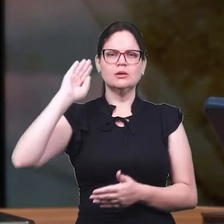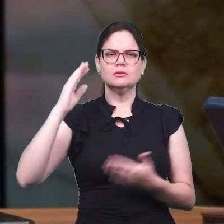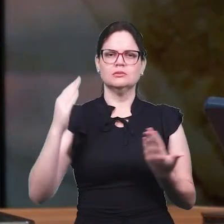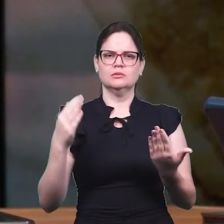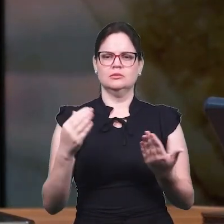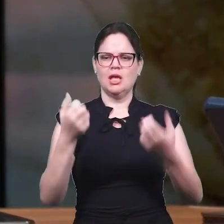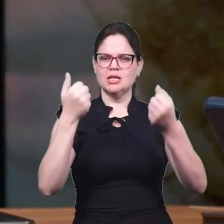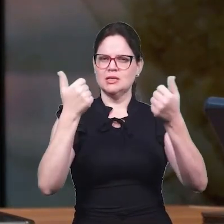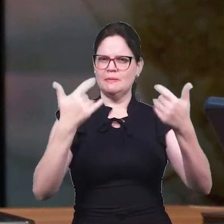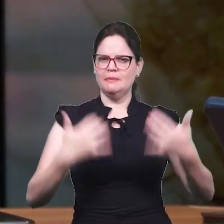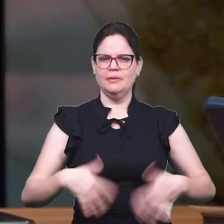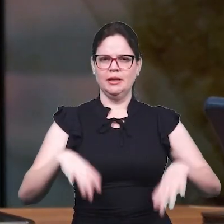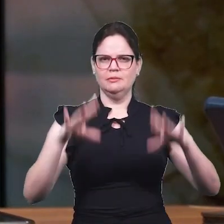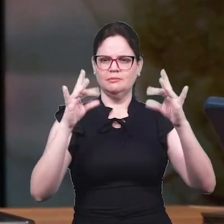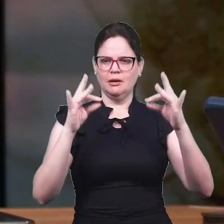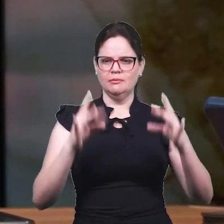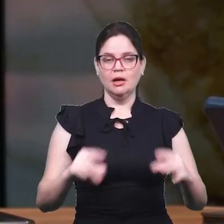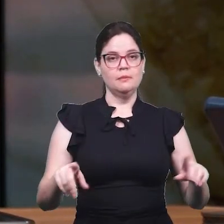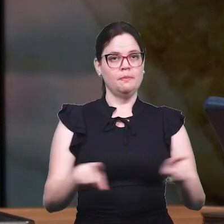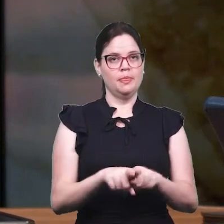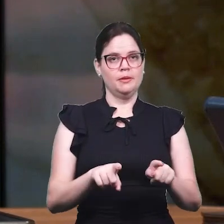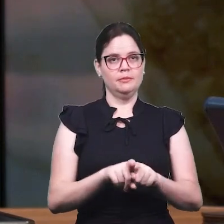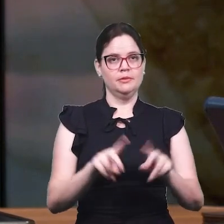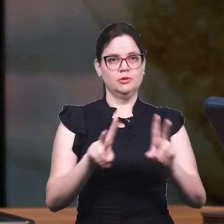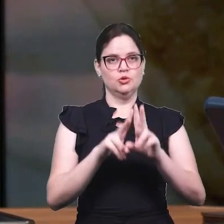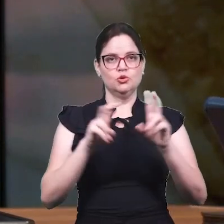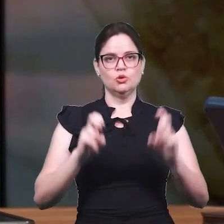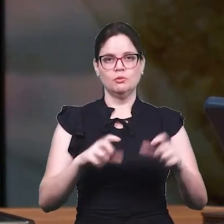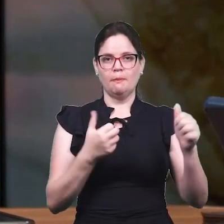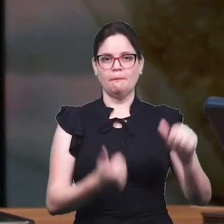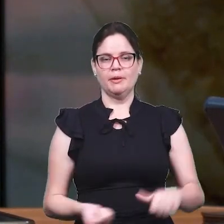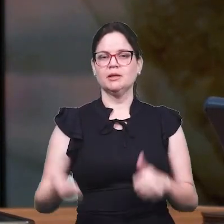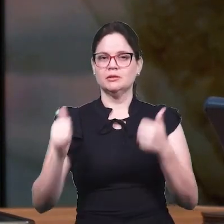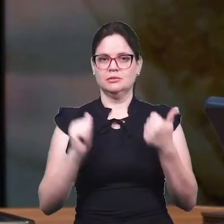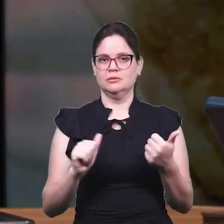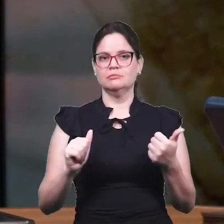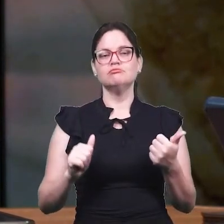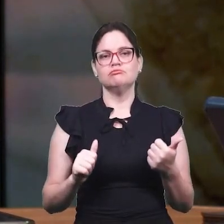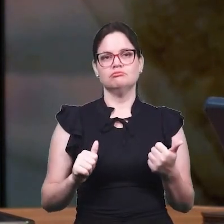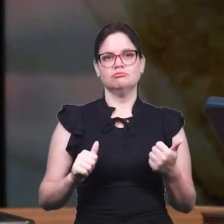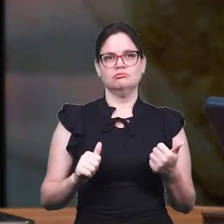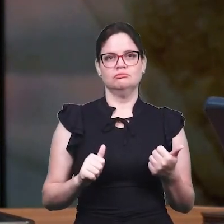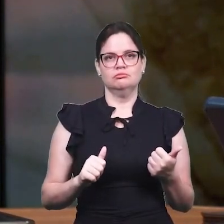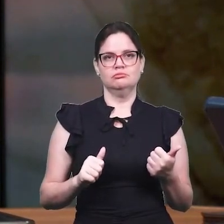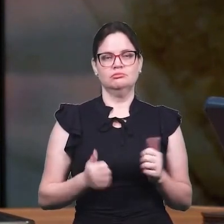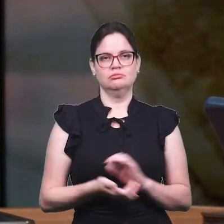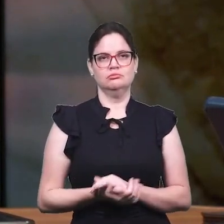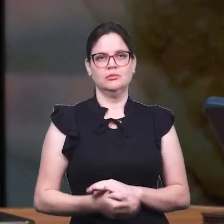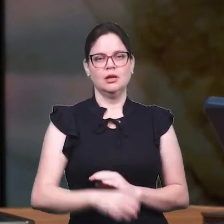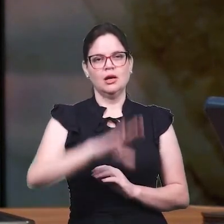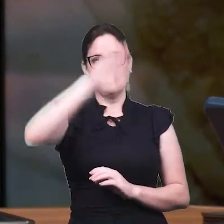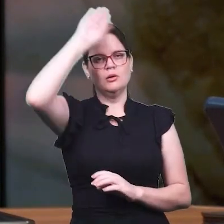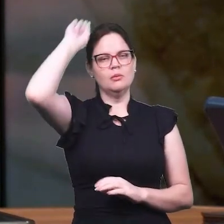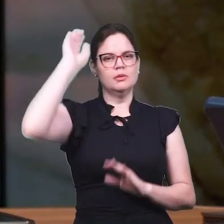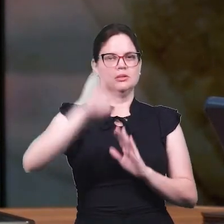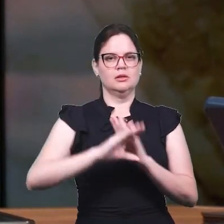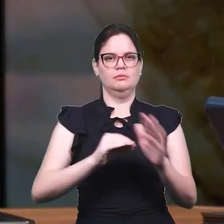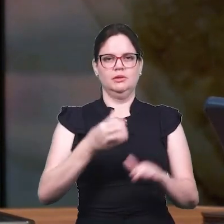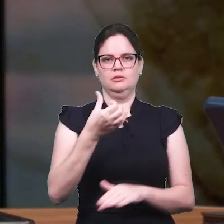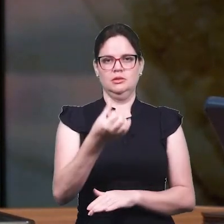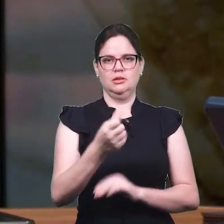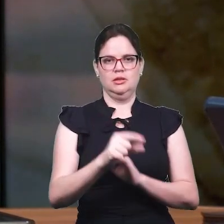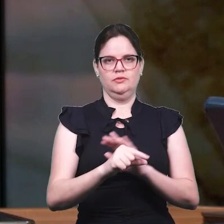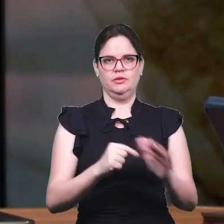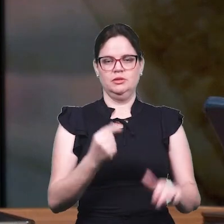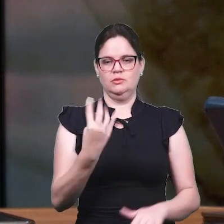ela tem uma explicação sobre o batismo que não tem em outro lugar, né? Em Romanos